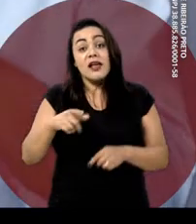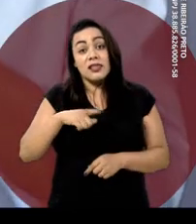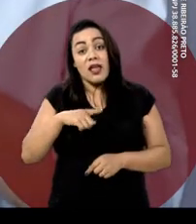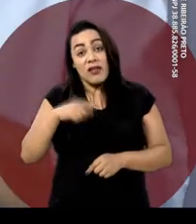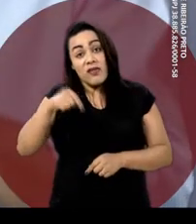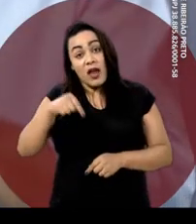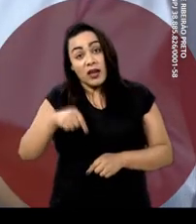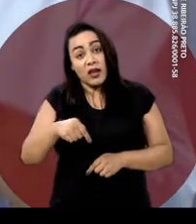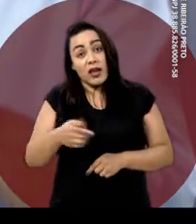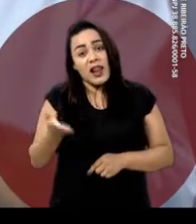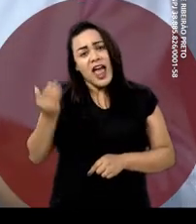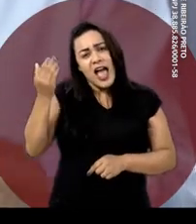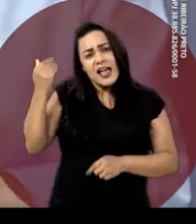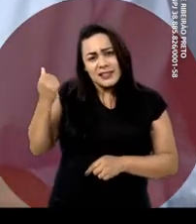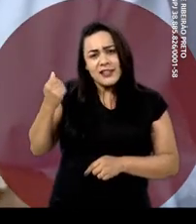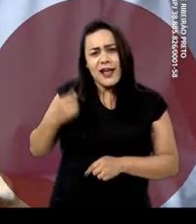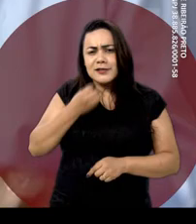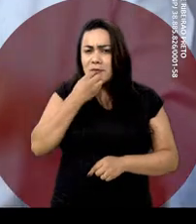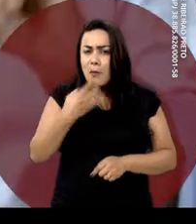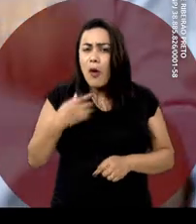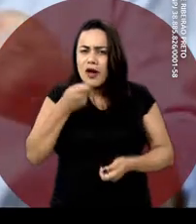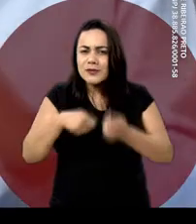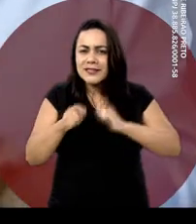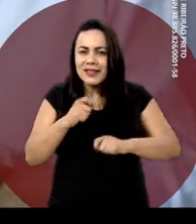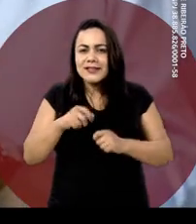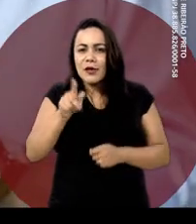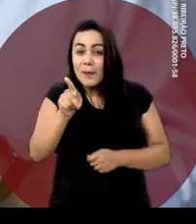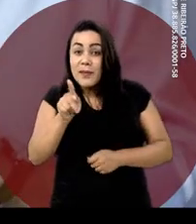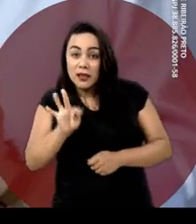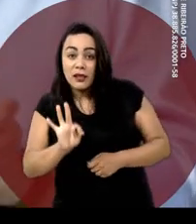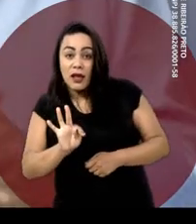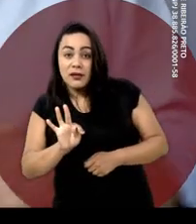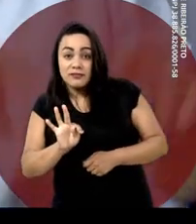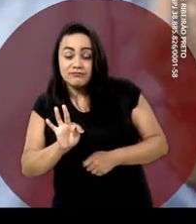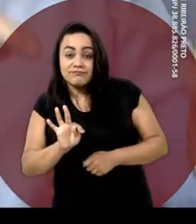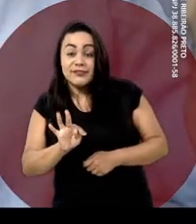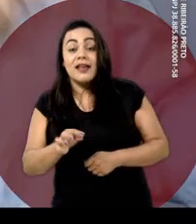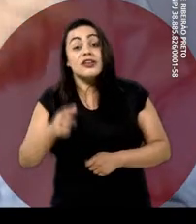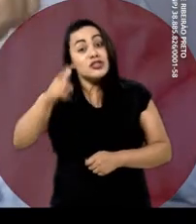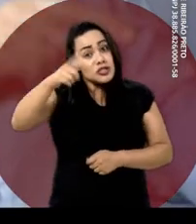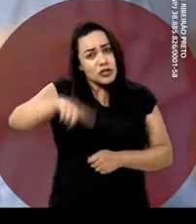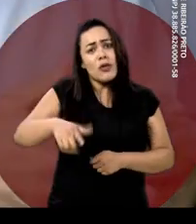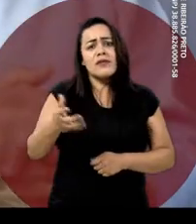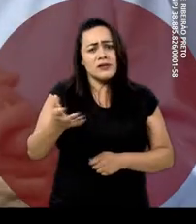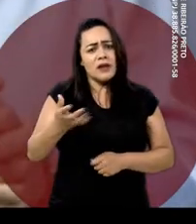em outras administrações bem-sucedidas do Partido dos Trabalhadores.